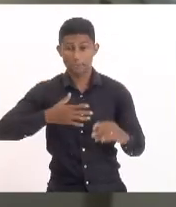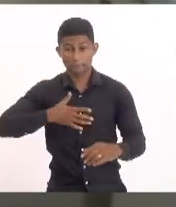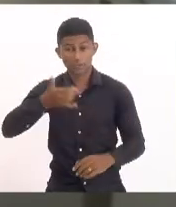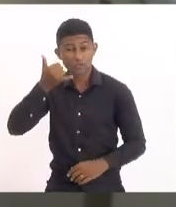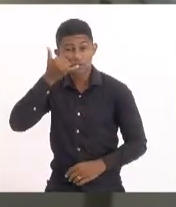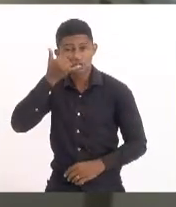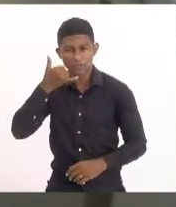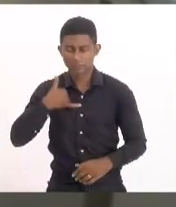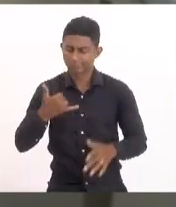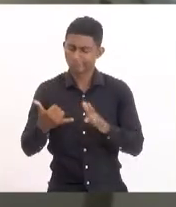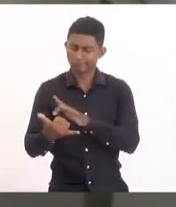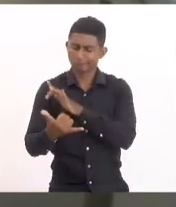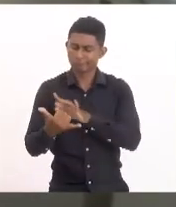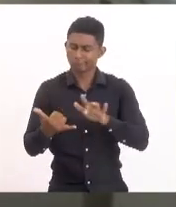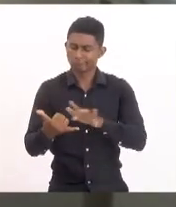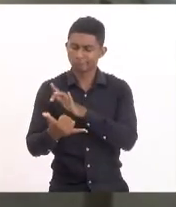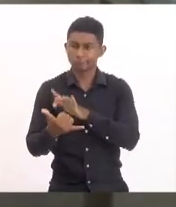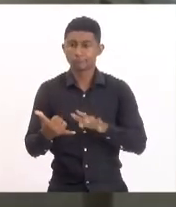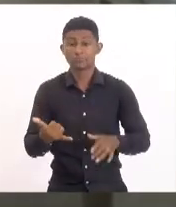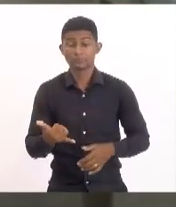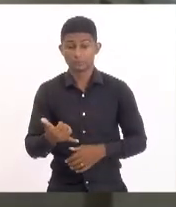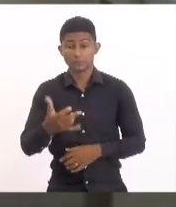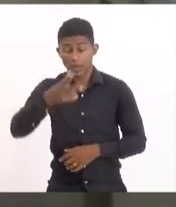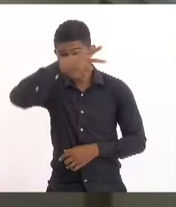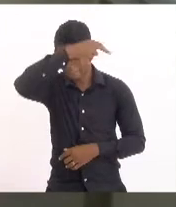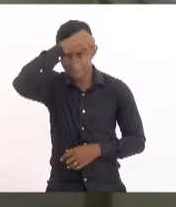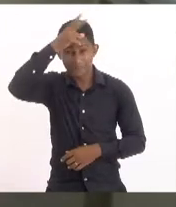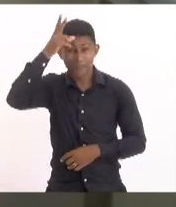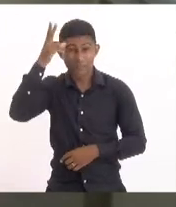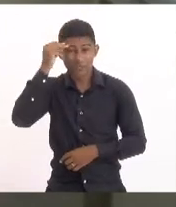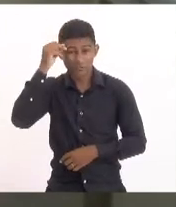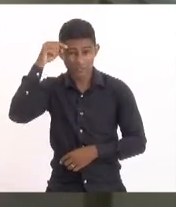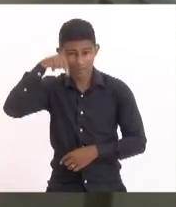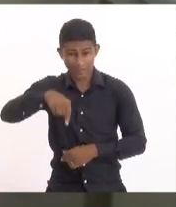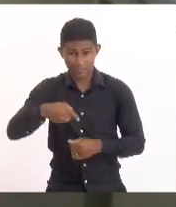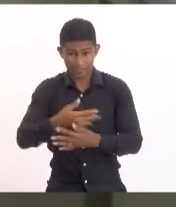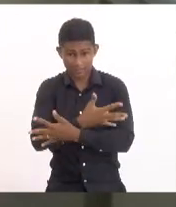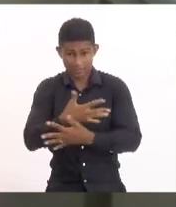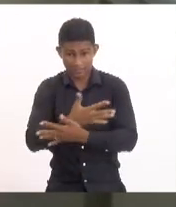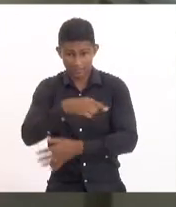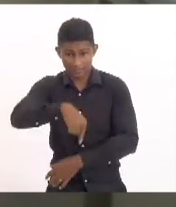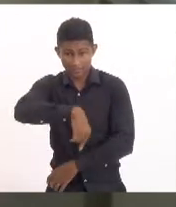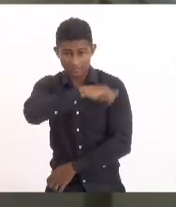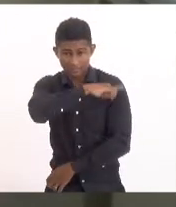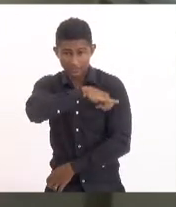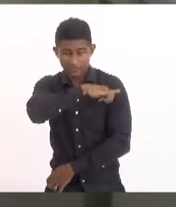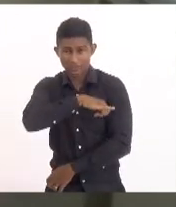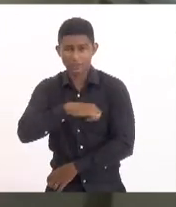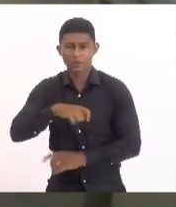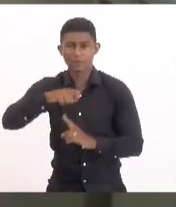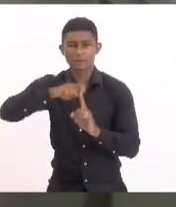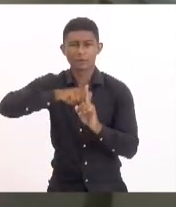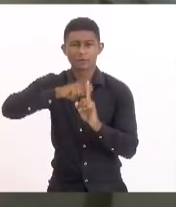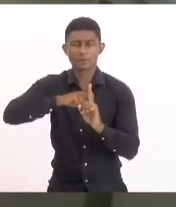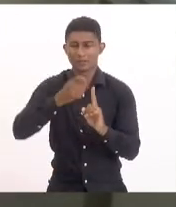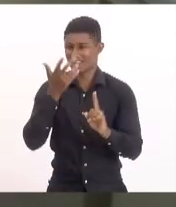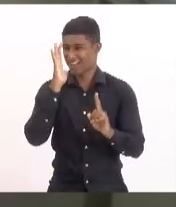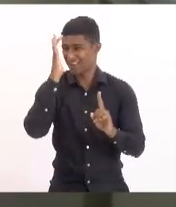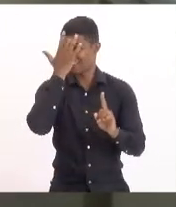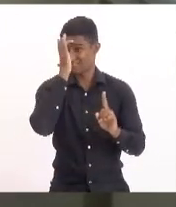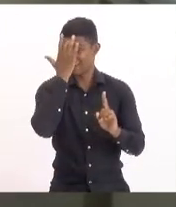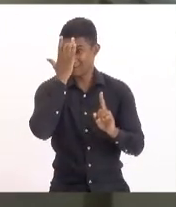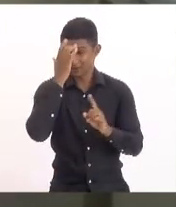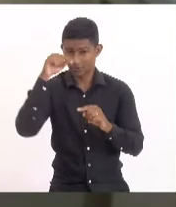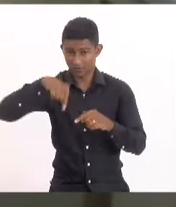a prefeitura da cidade do Rio de Janeiro fez publicar agora, em fevereiro de